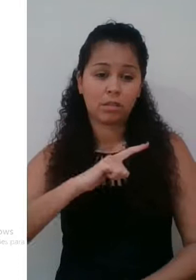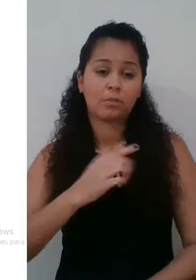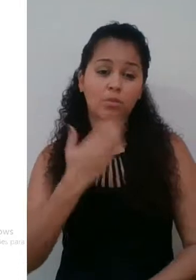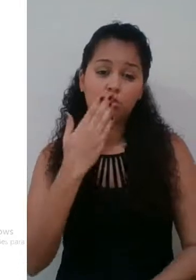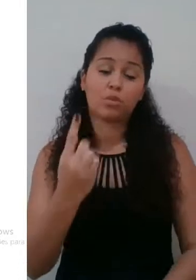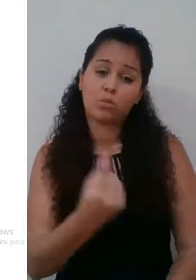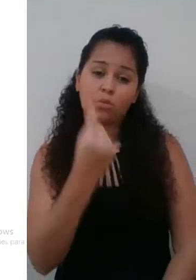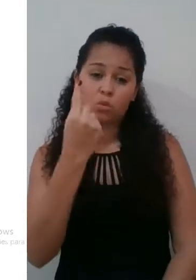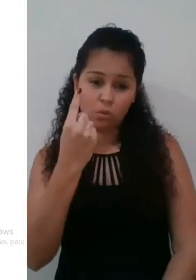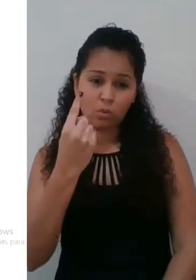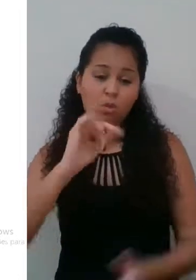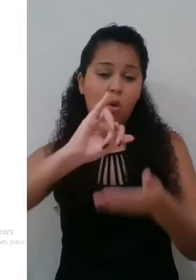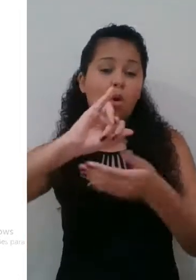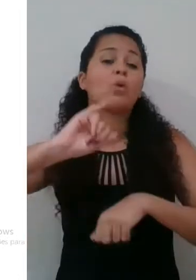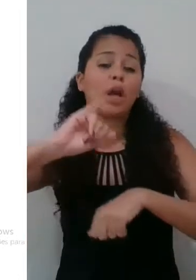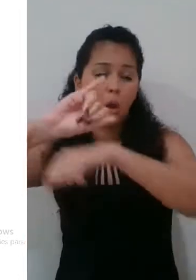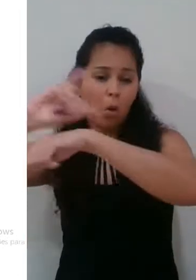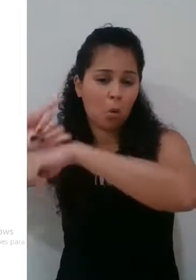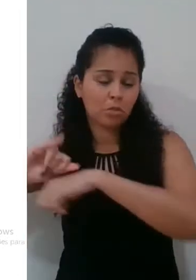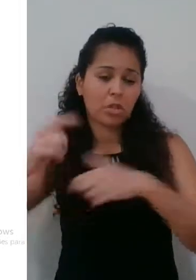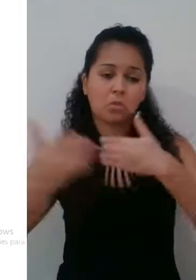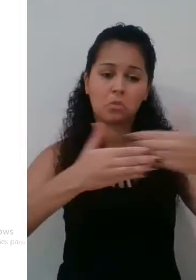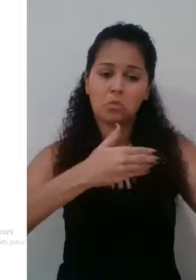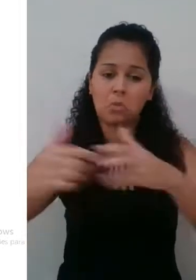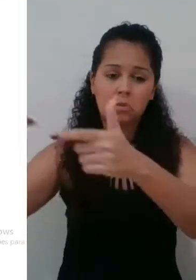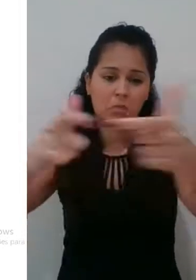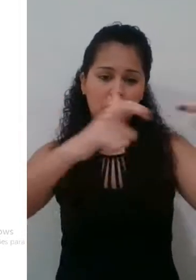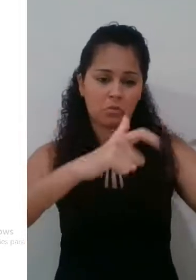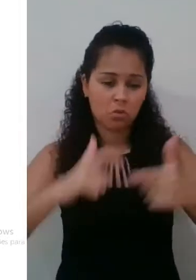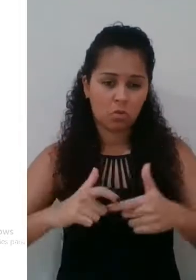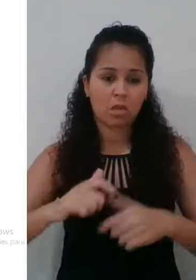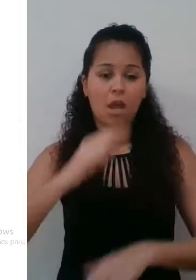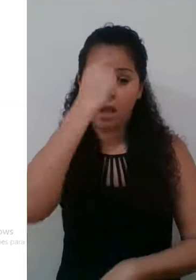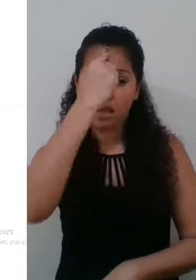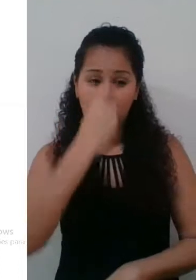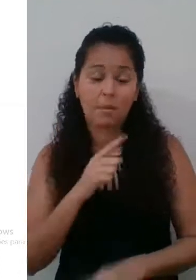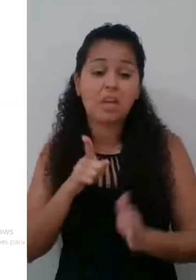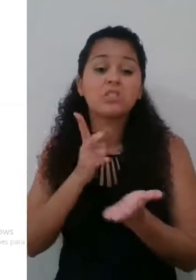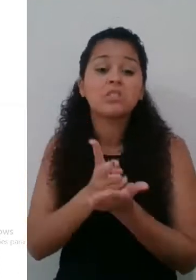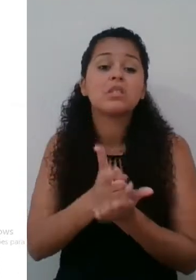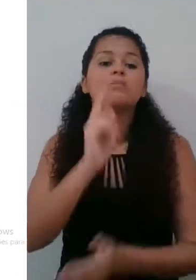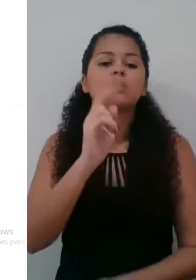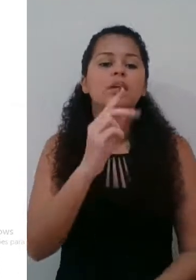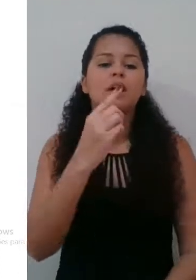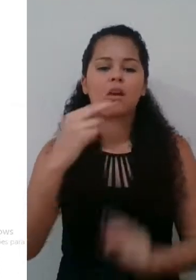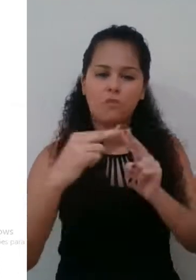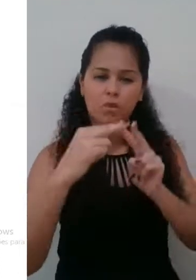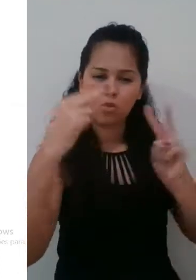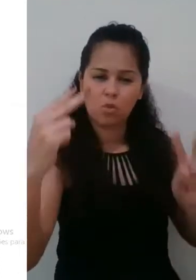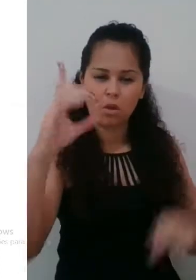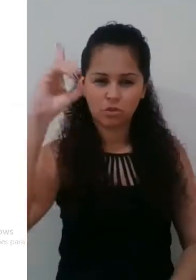o objeto situado em qualquer posição. A imagem sempre será virtual, direita e menor que o objeto.